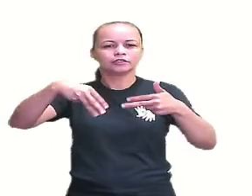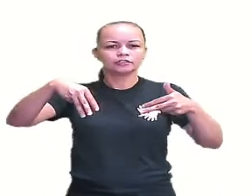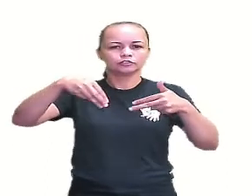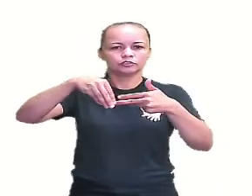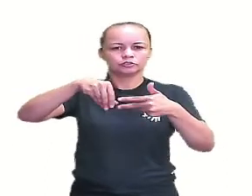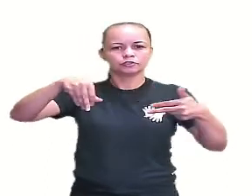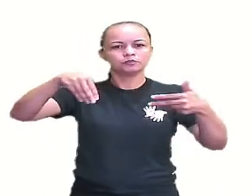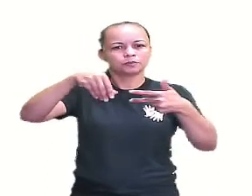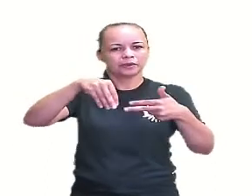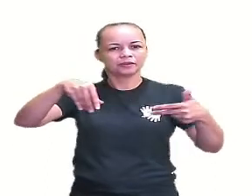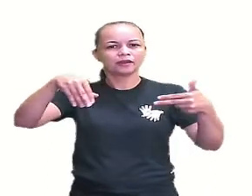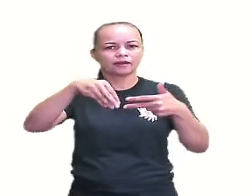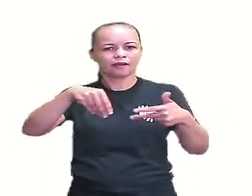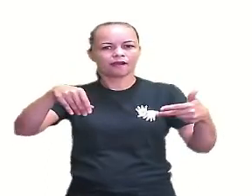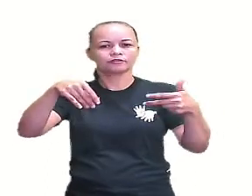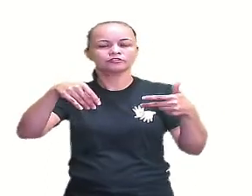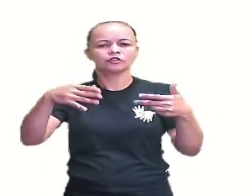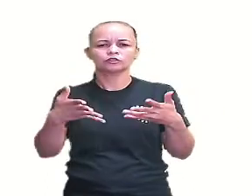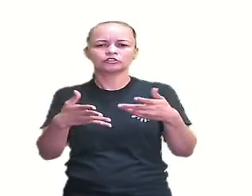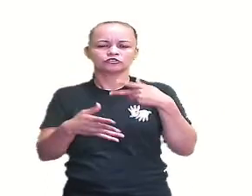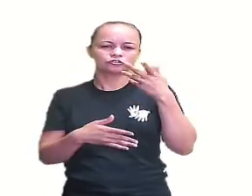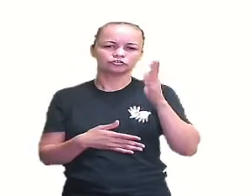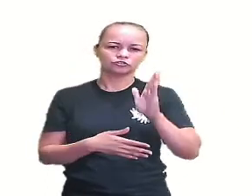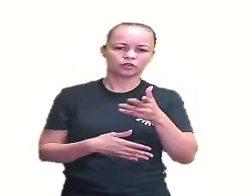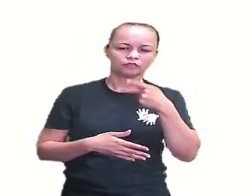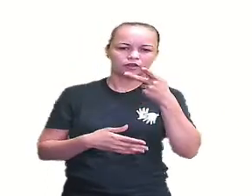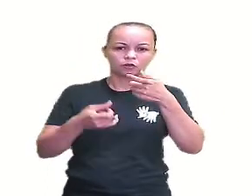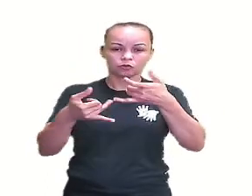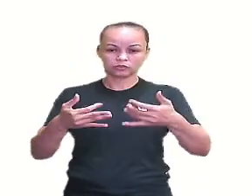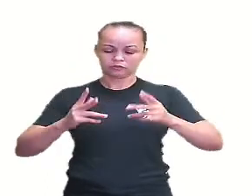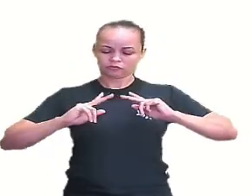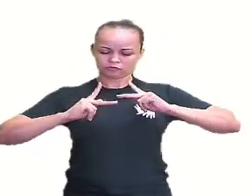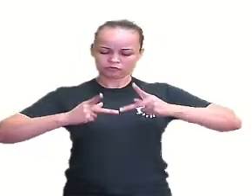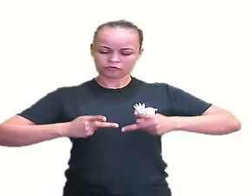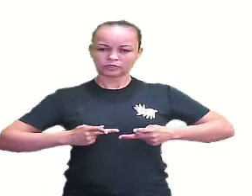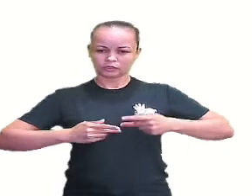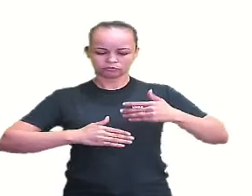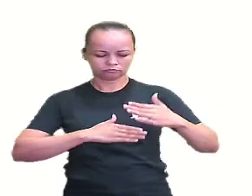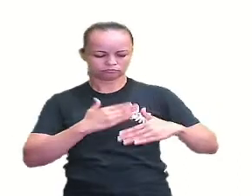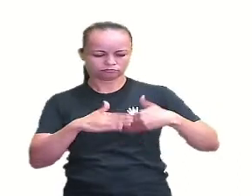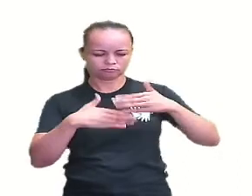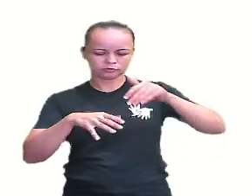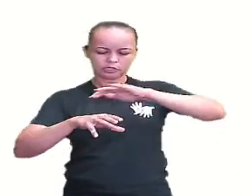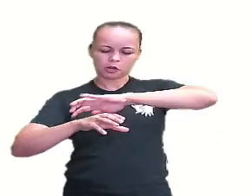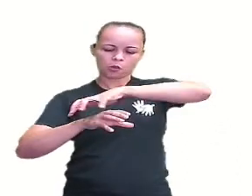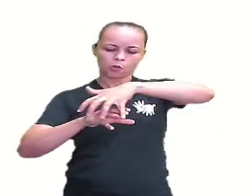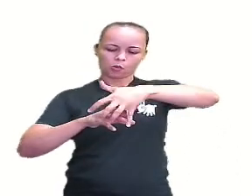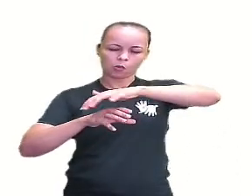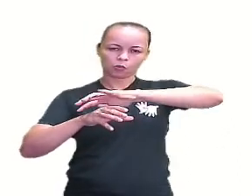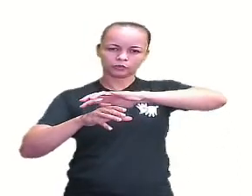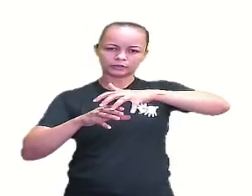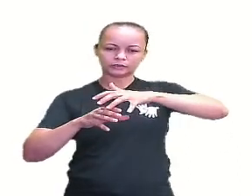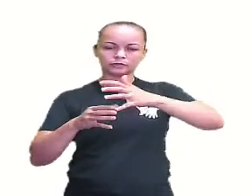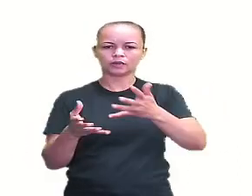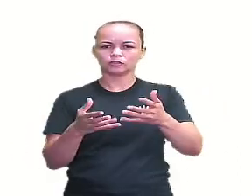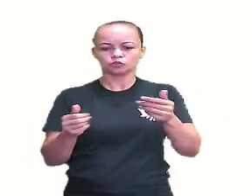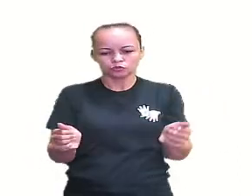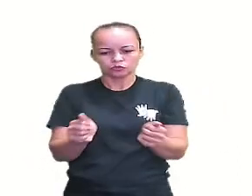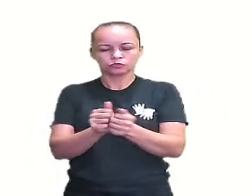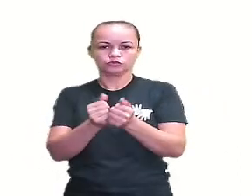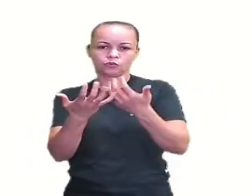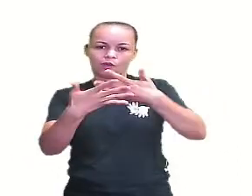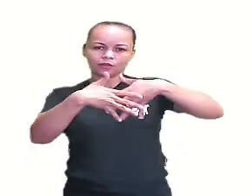a gente já falou anteriormente, onde se desenvolve a vida dos seres humanos e de todos os seres, gente, que juntos com a